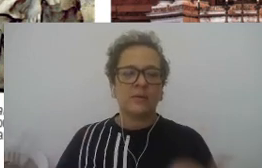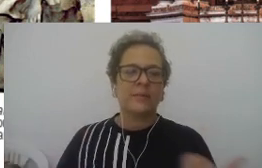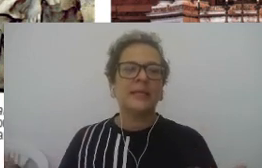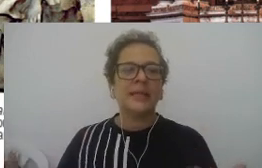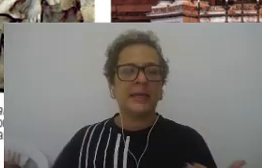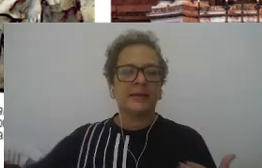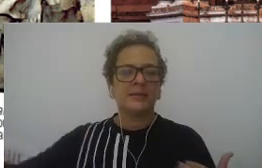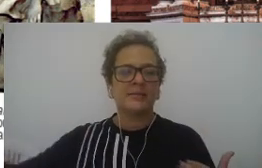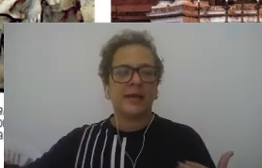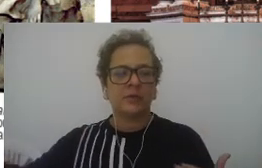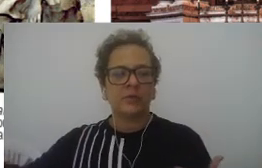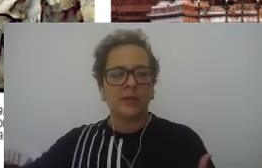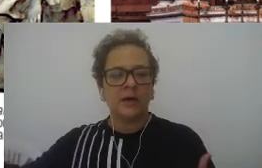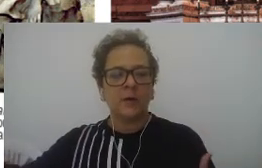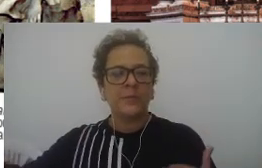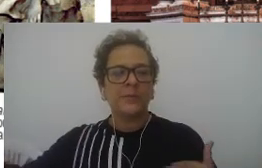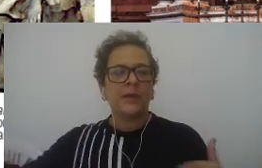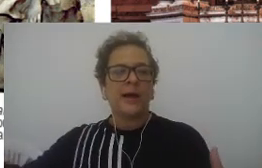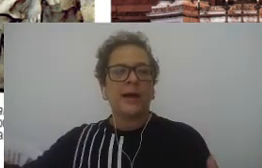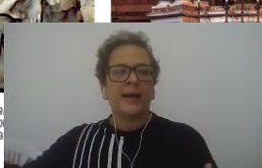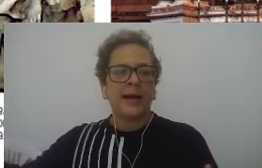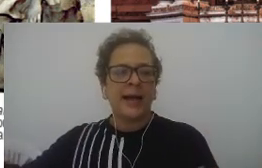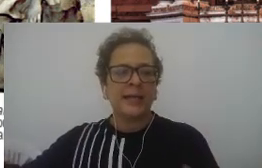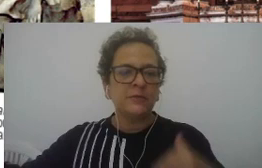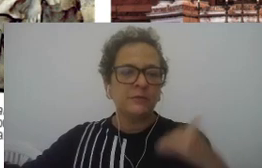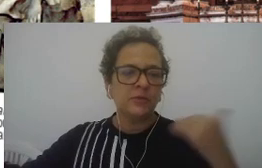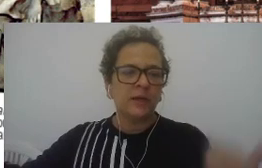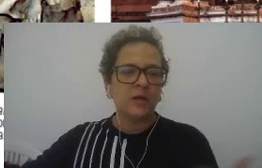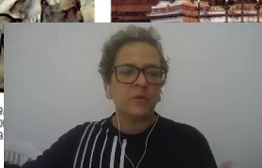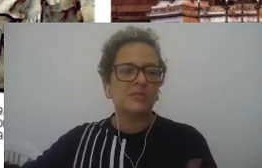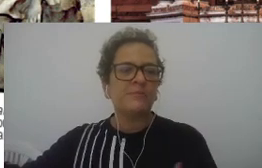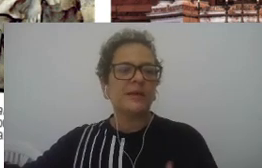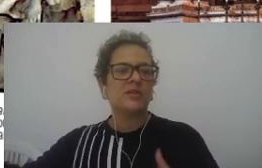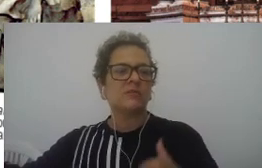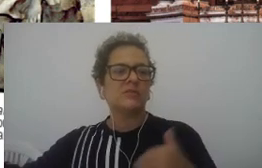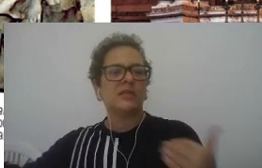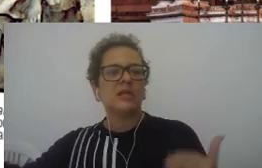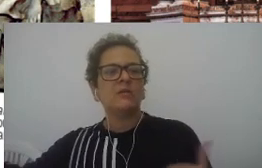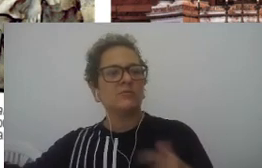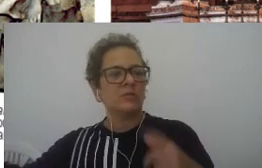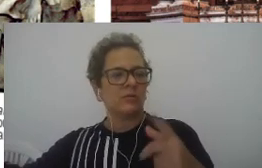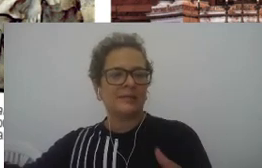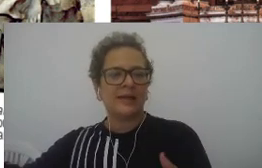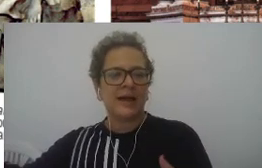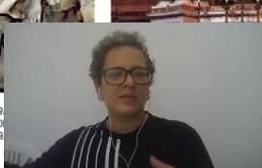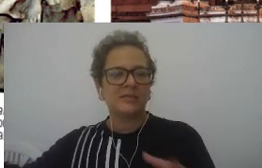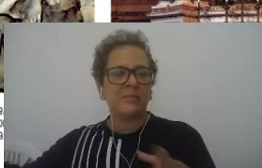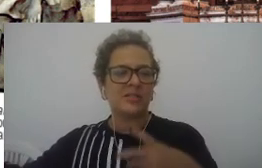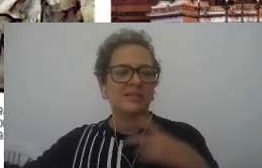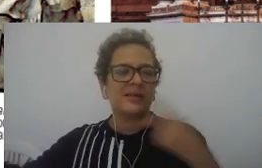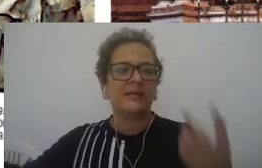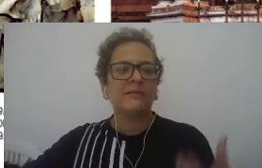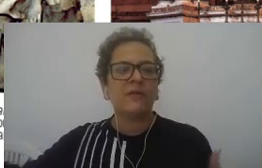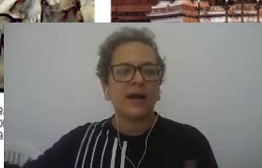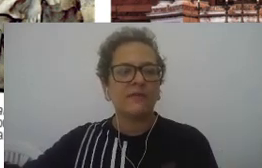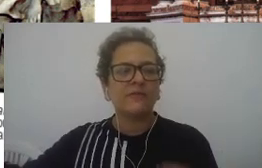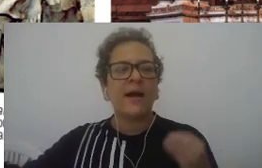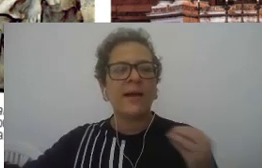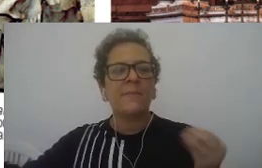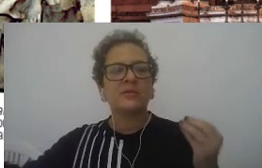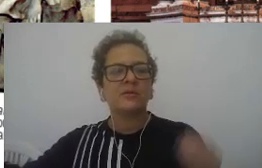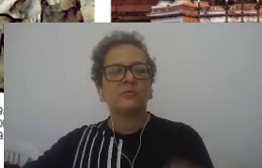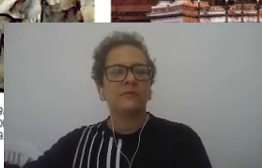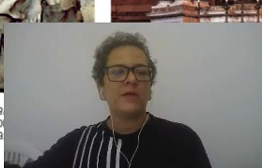à sua maneira certo então a além de funcionar eu peço de auxílio aos não letradas as imagens ainda